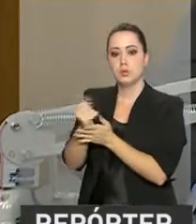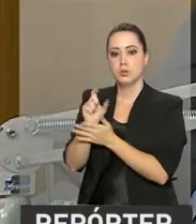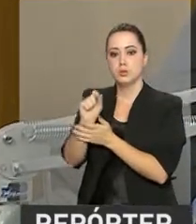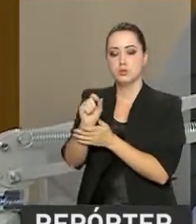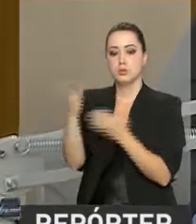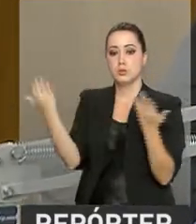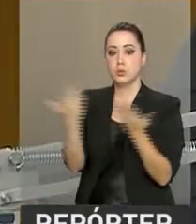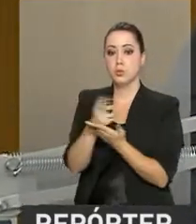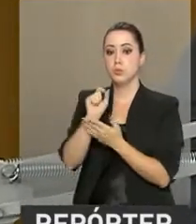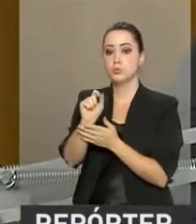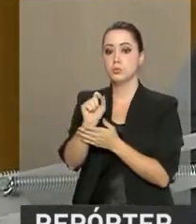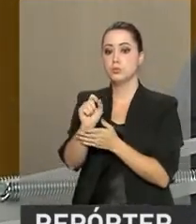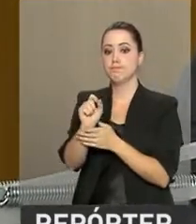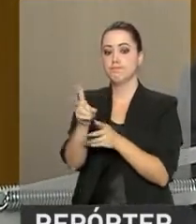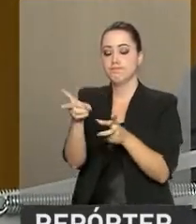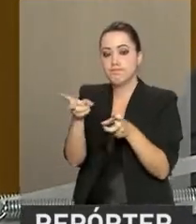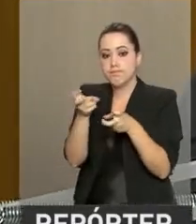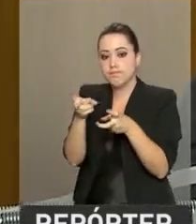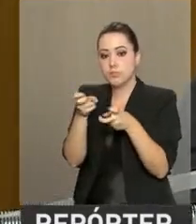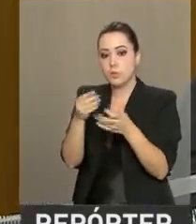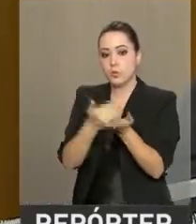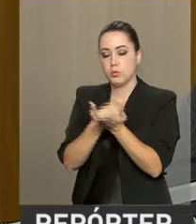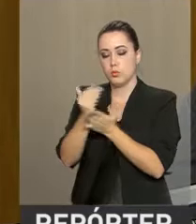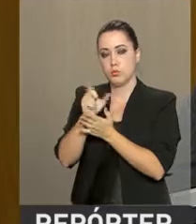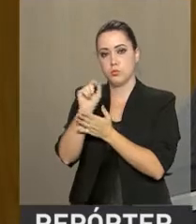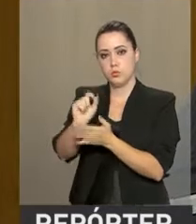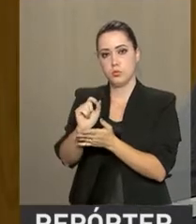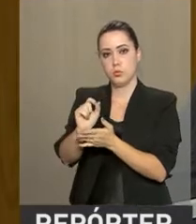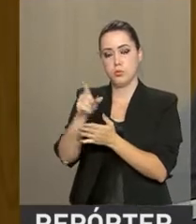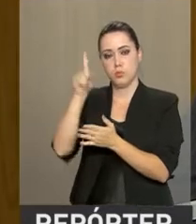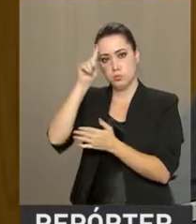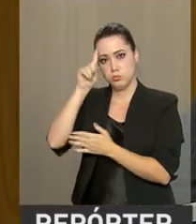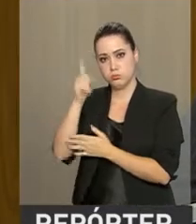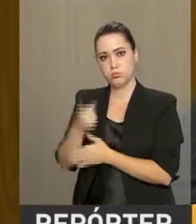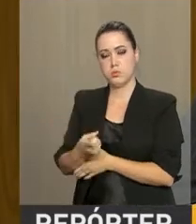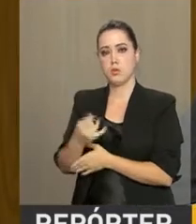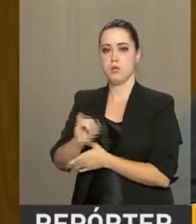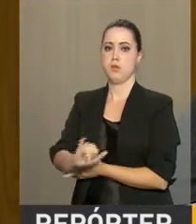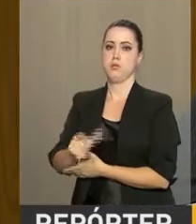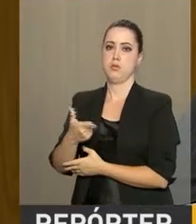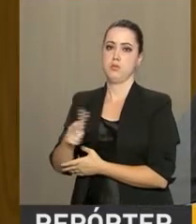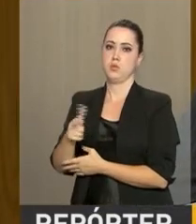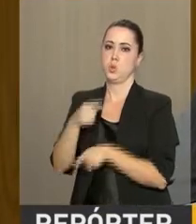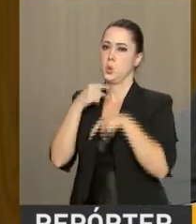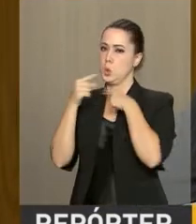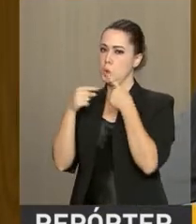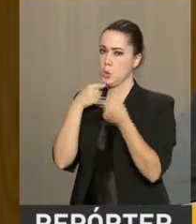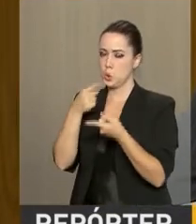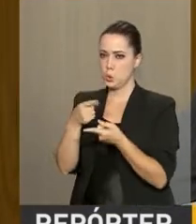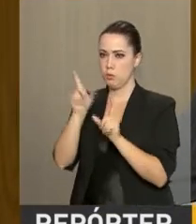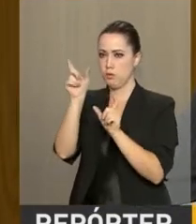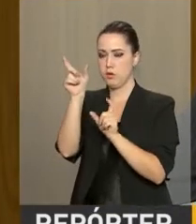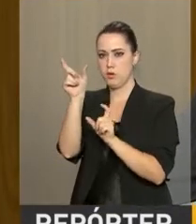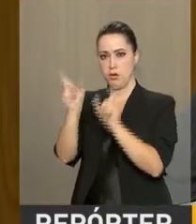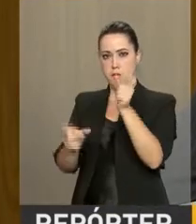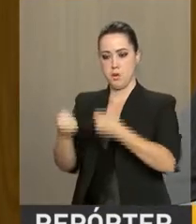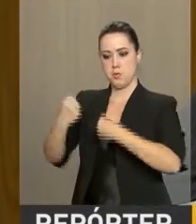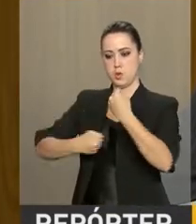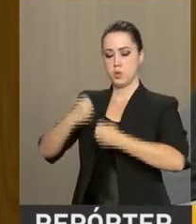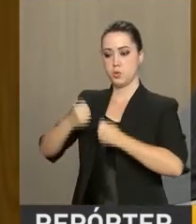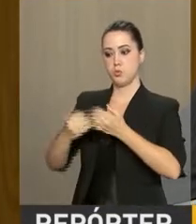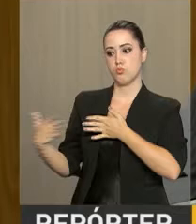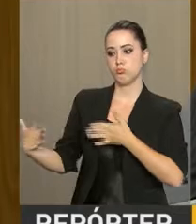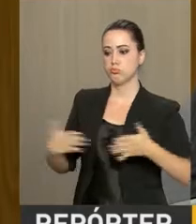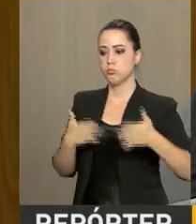hoje a interpretação mais recente de uma liminar é que se não houver dúvida para o motorista em que ele está numa